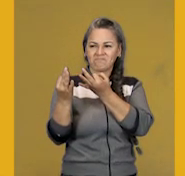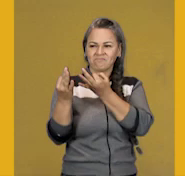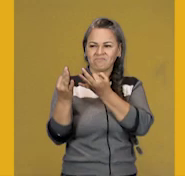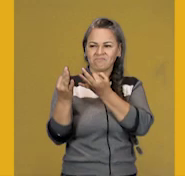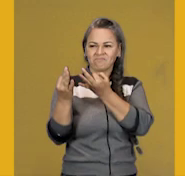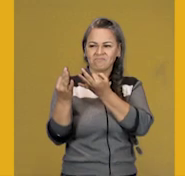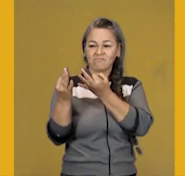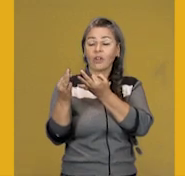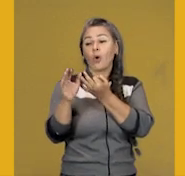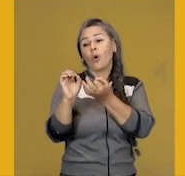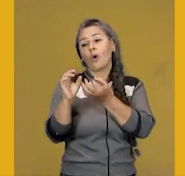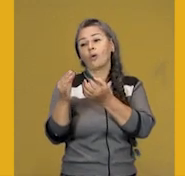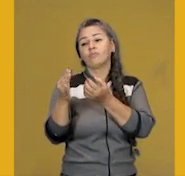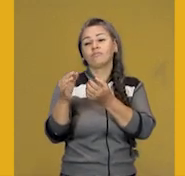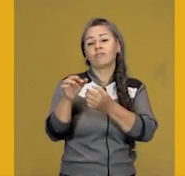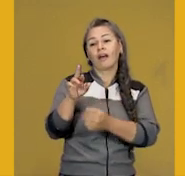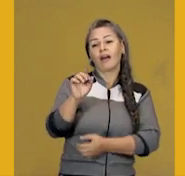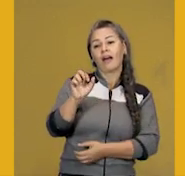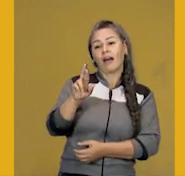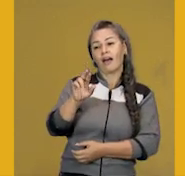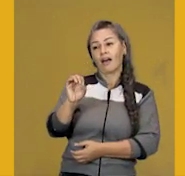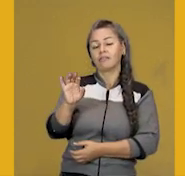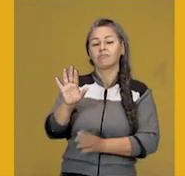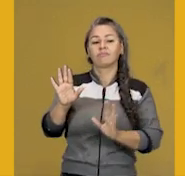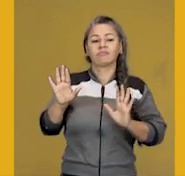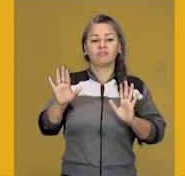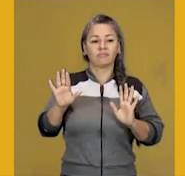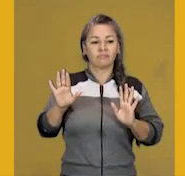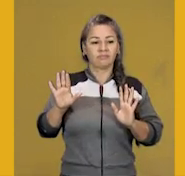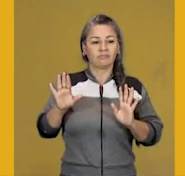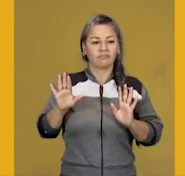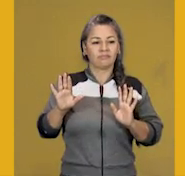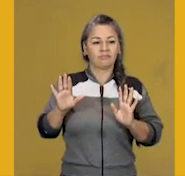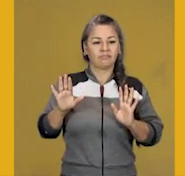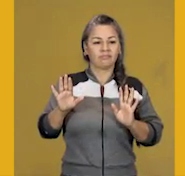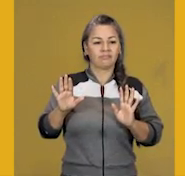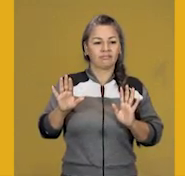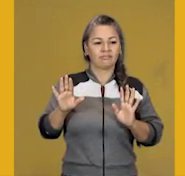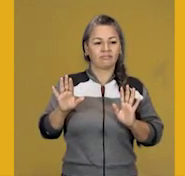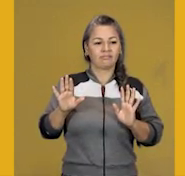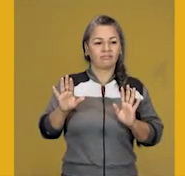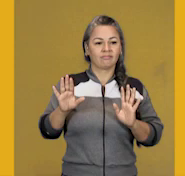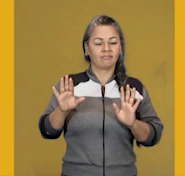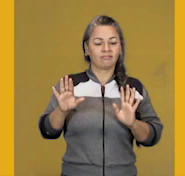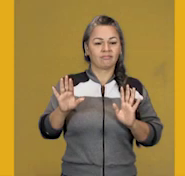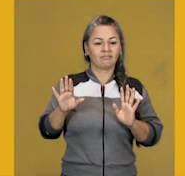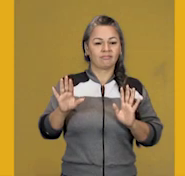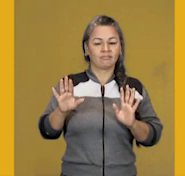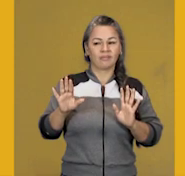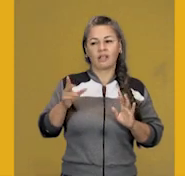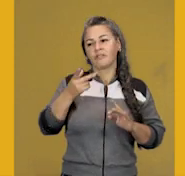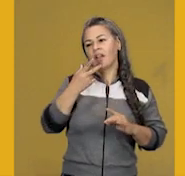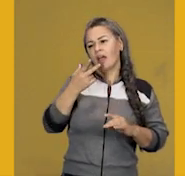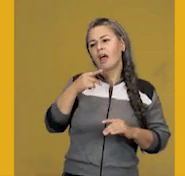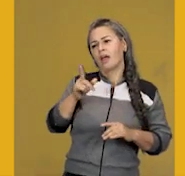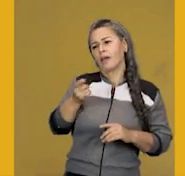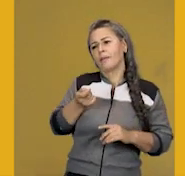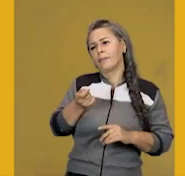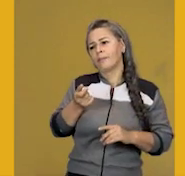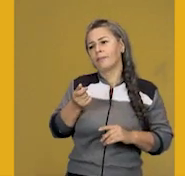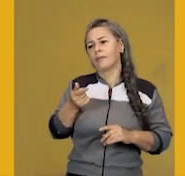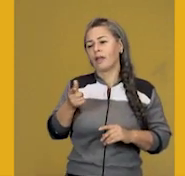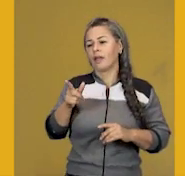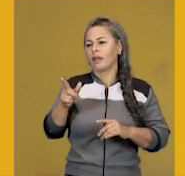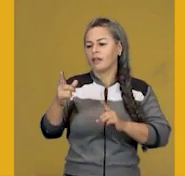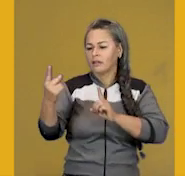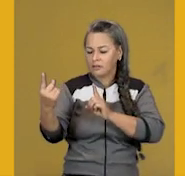é raro. Tá? E ele vai, em vez de ele falar de uma maneira, olha, é raro estar ao lado dela, ele fala, olha, o